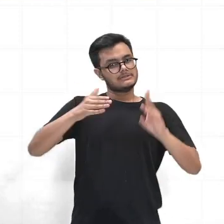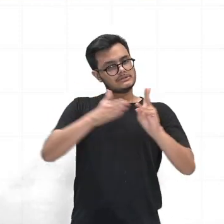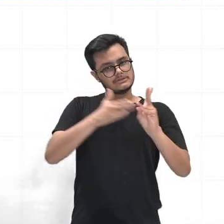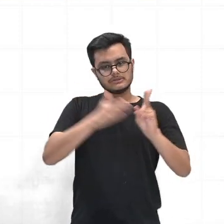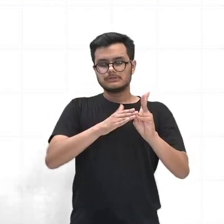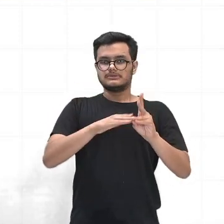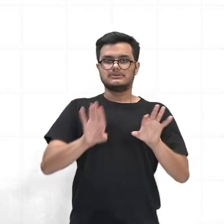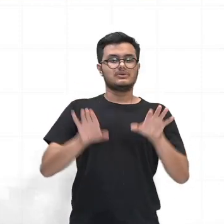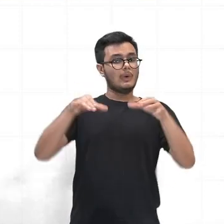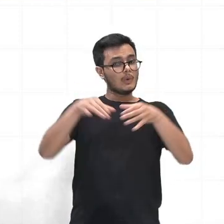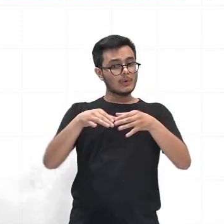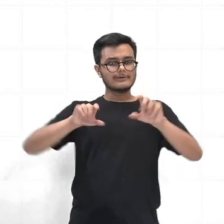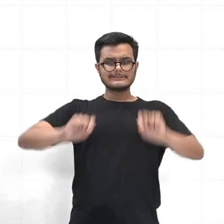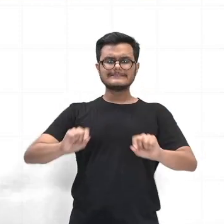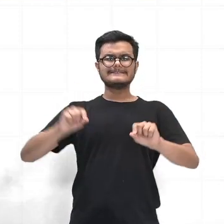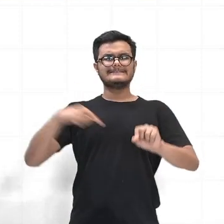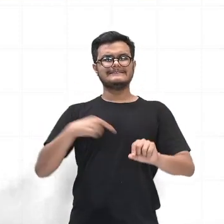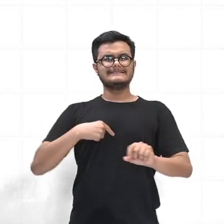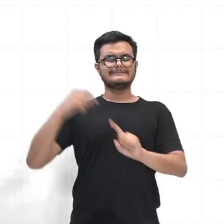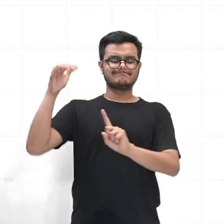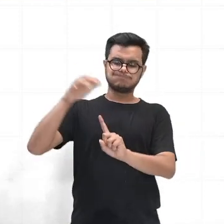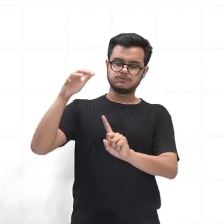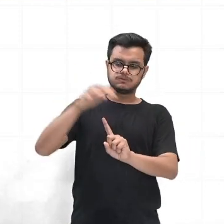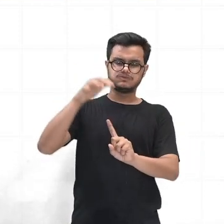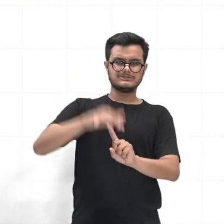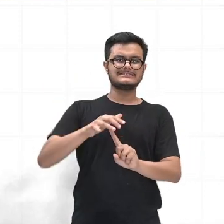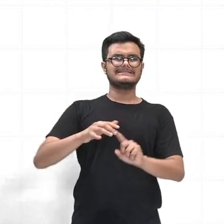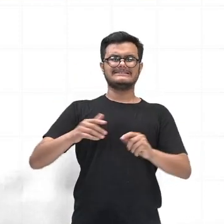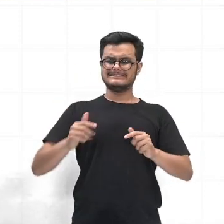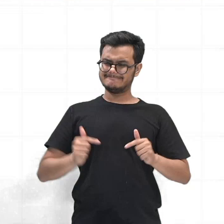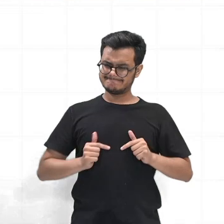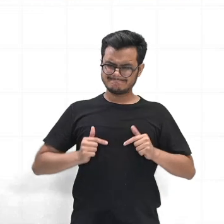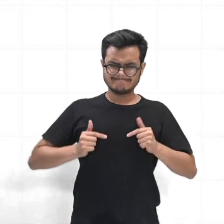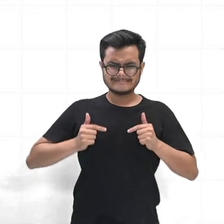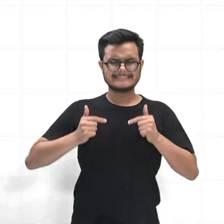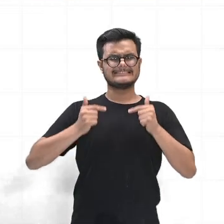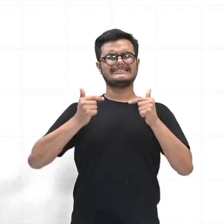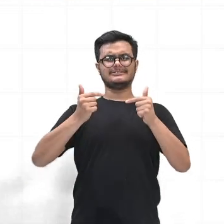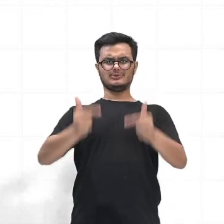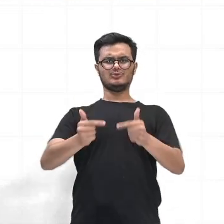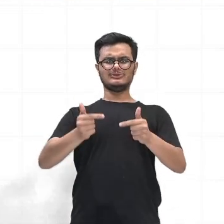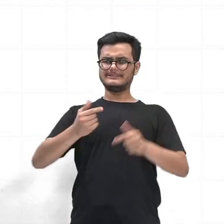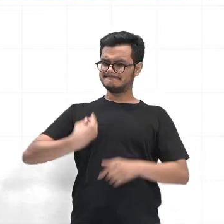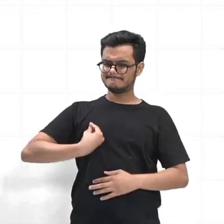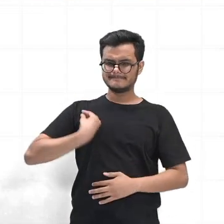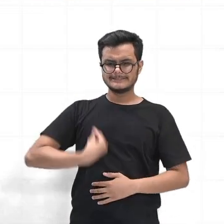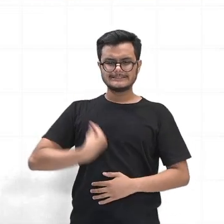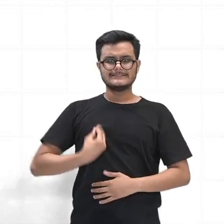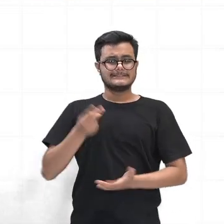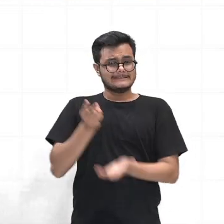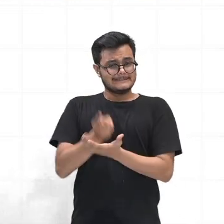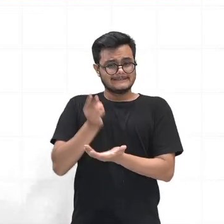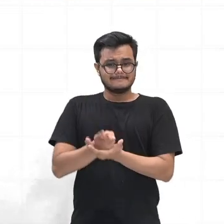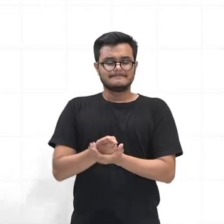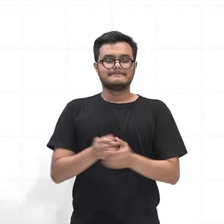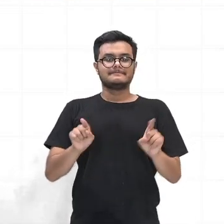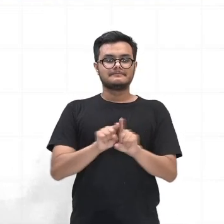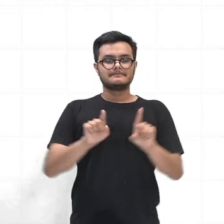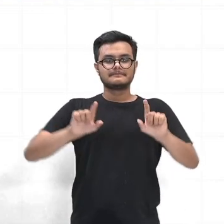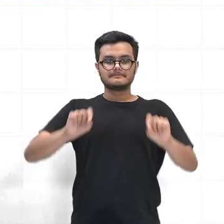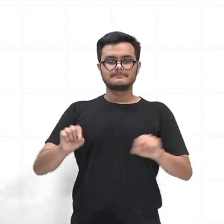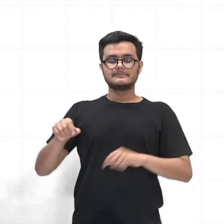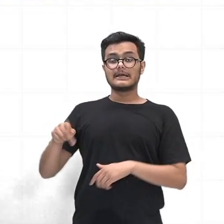grupo indígena que remonta aí há muito tempo, que ainda persiste até os dias atuais, assim como os Yanomamis, nós vamos ter aí